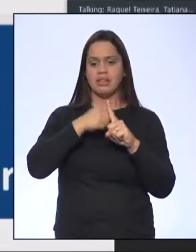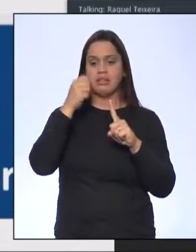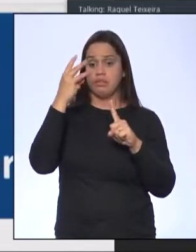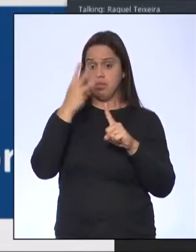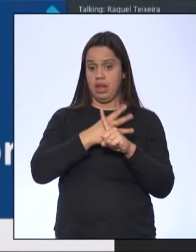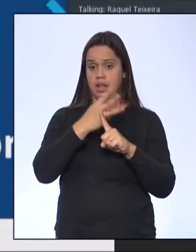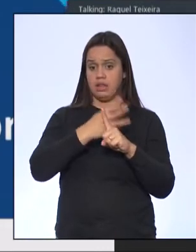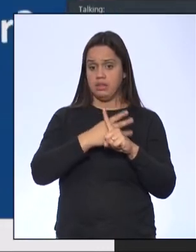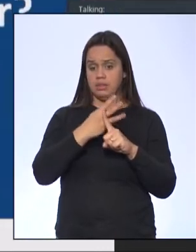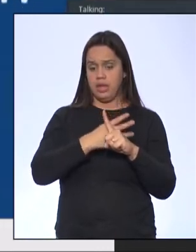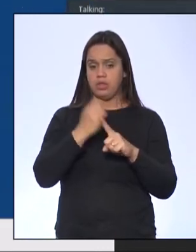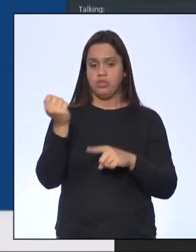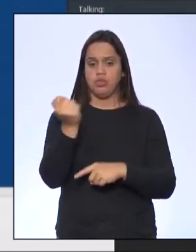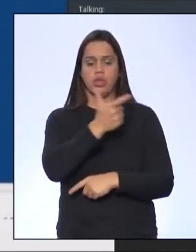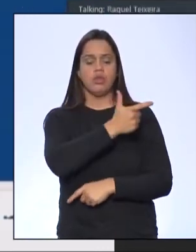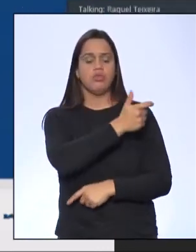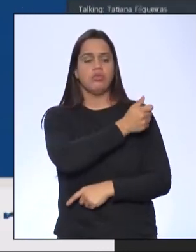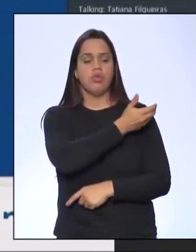né?